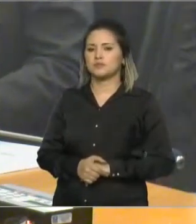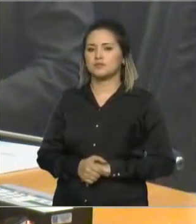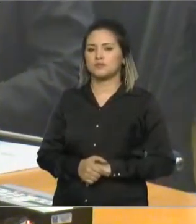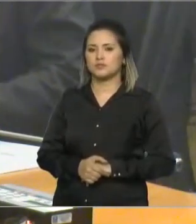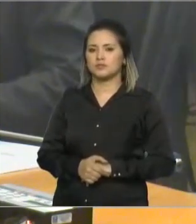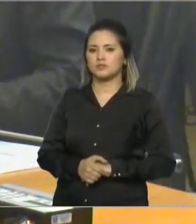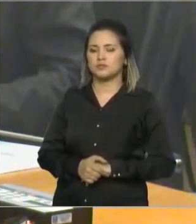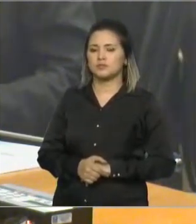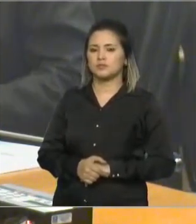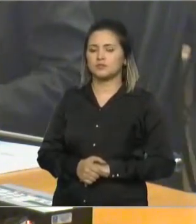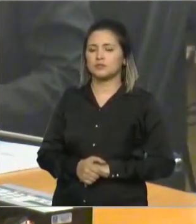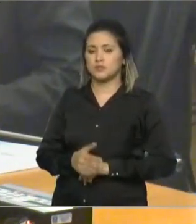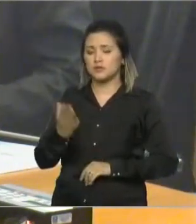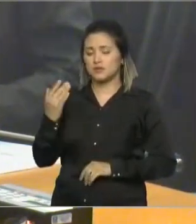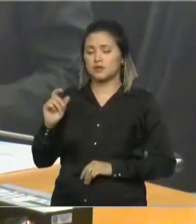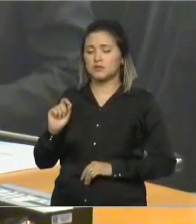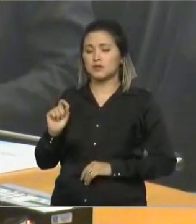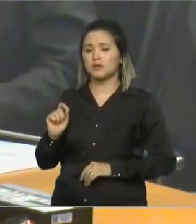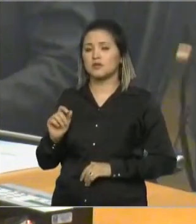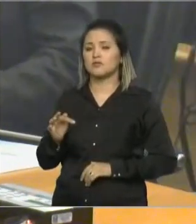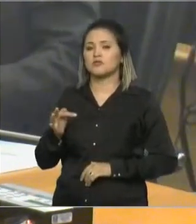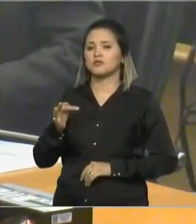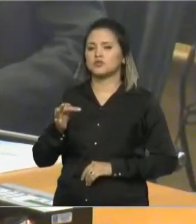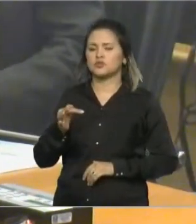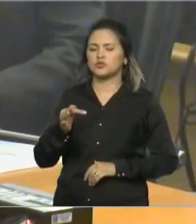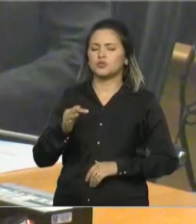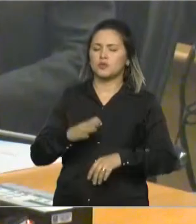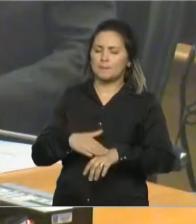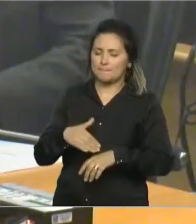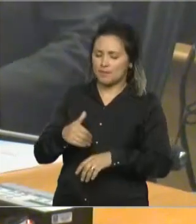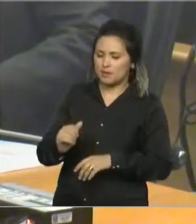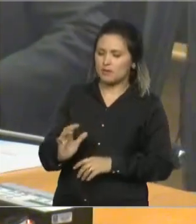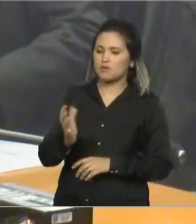o destino é um lugar feliz. Muito obrigado.